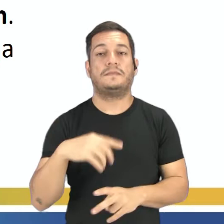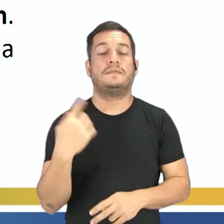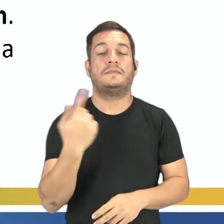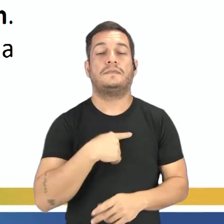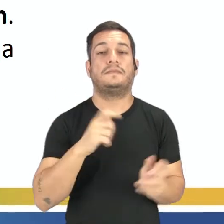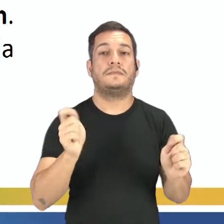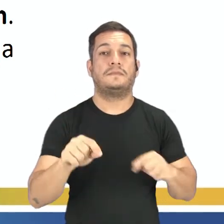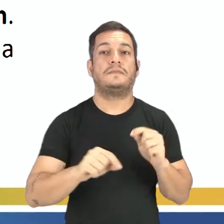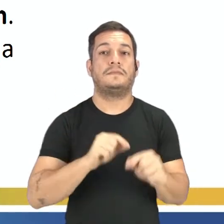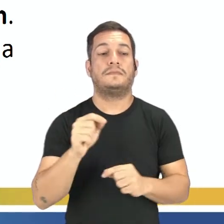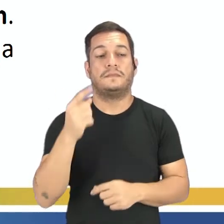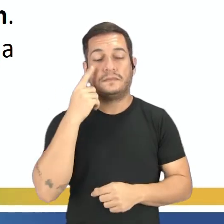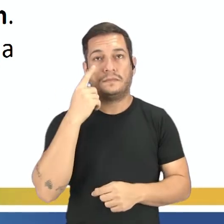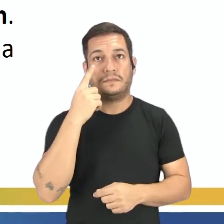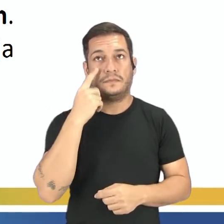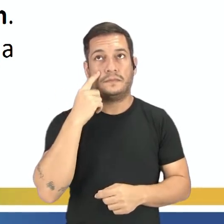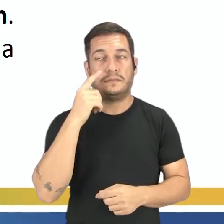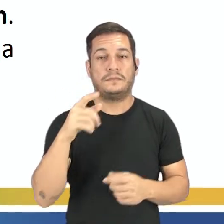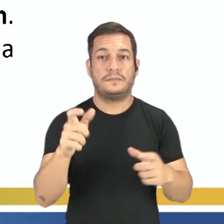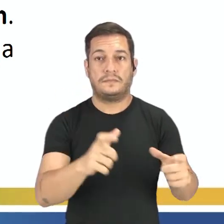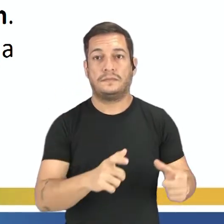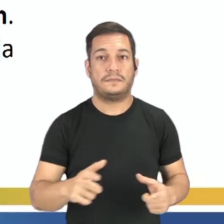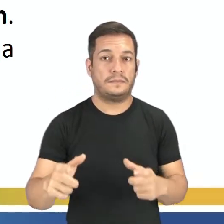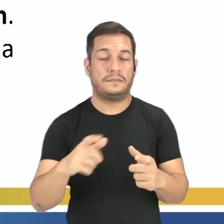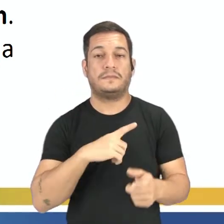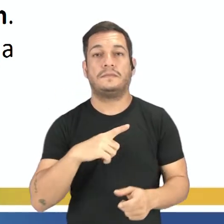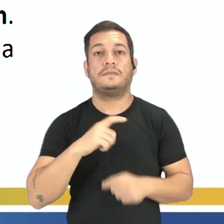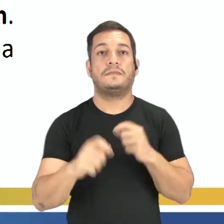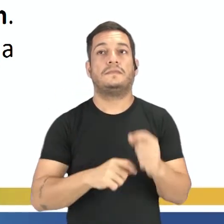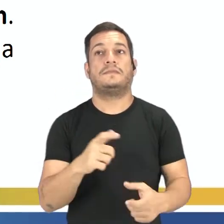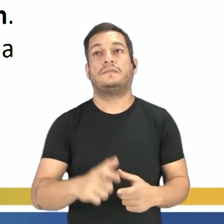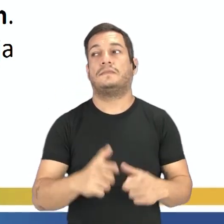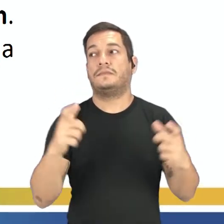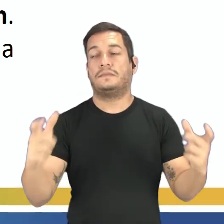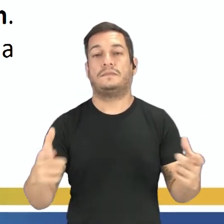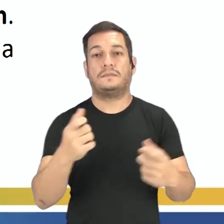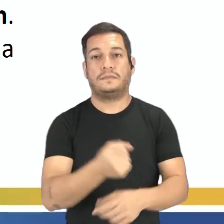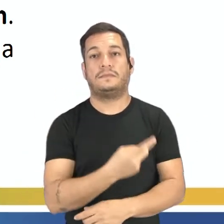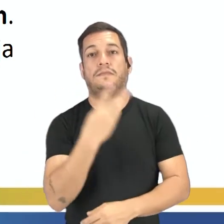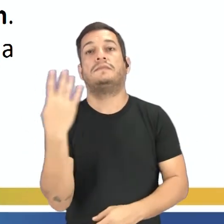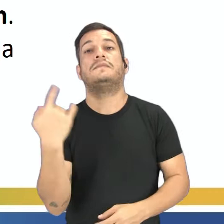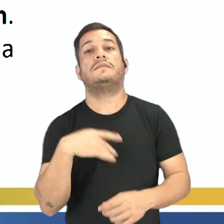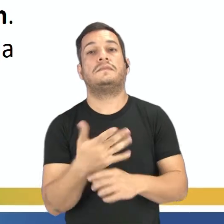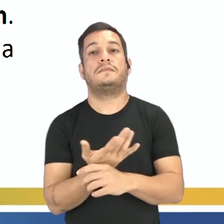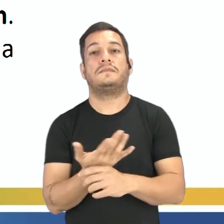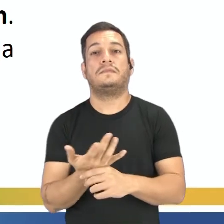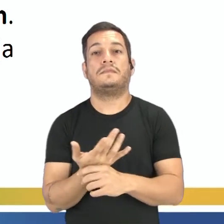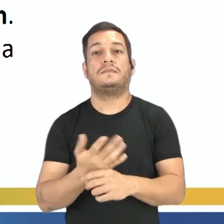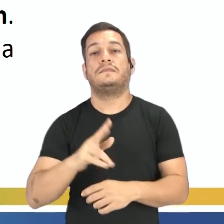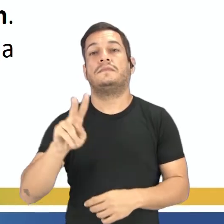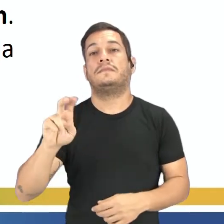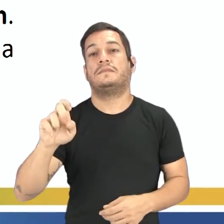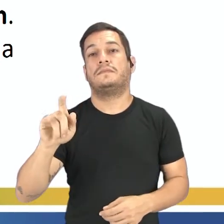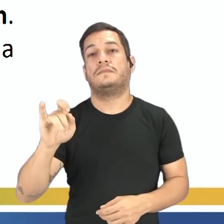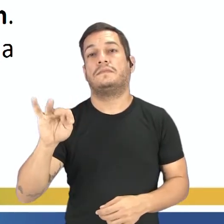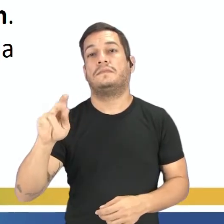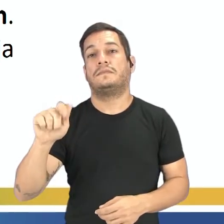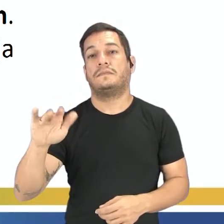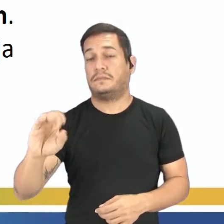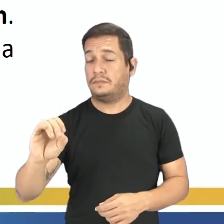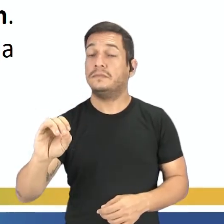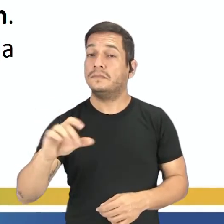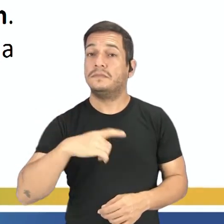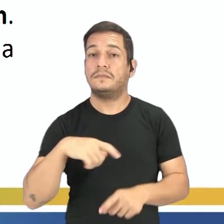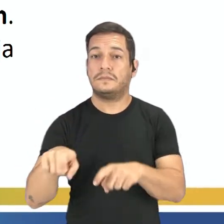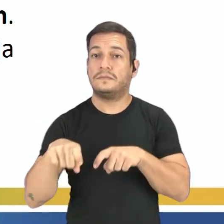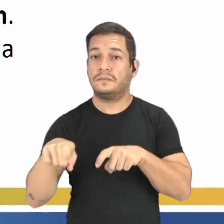pode observar que no campo, né, existe uma maior quantidade de vegetação. No campo